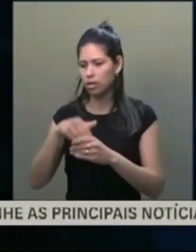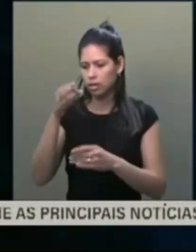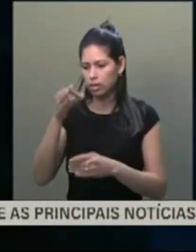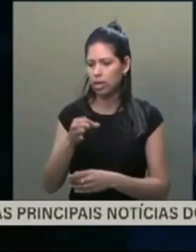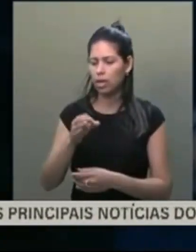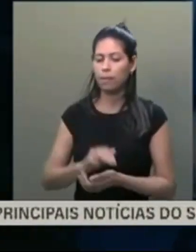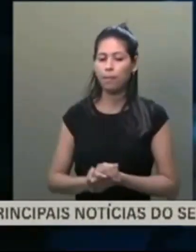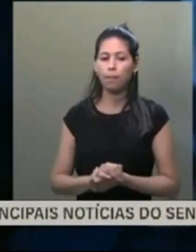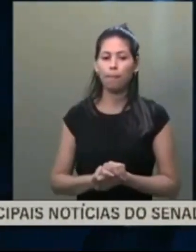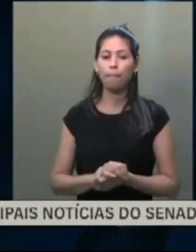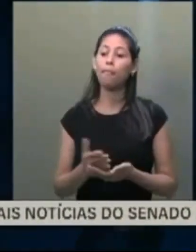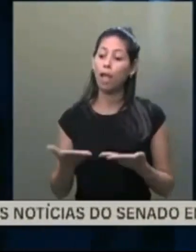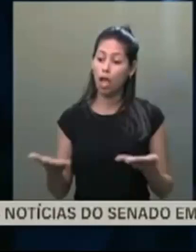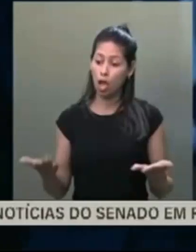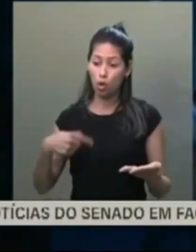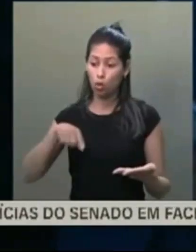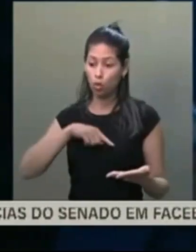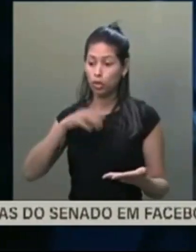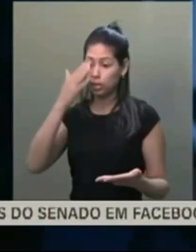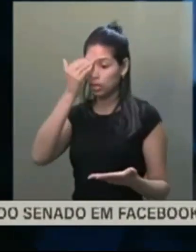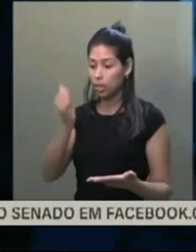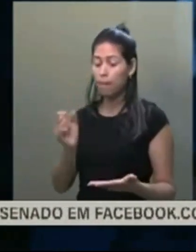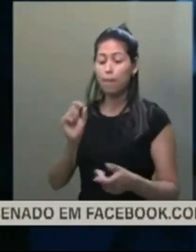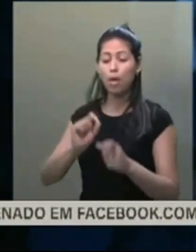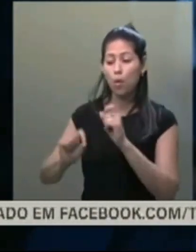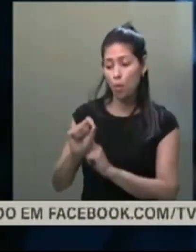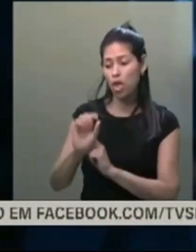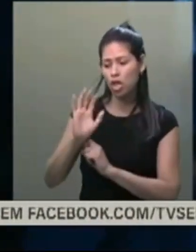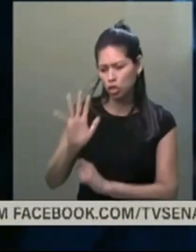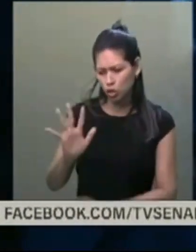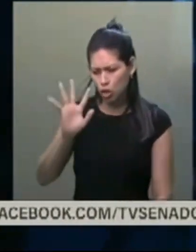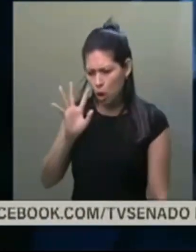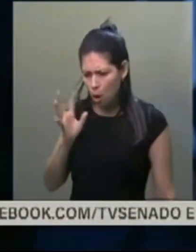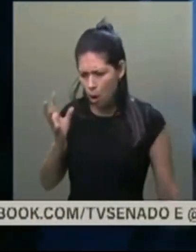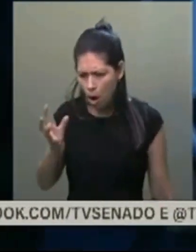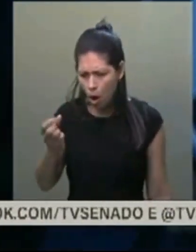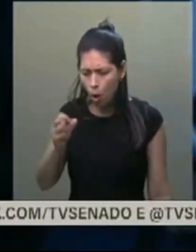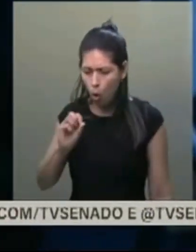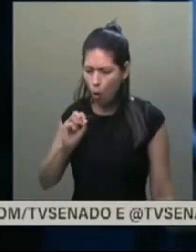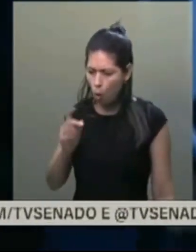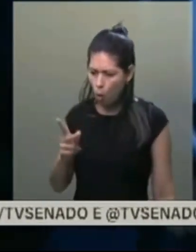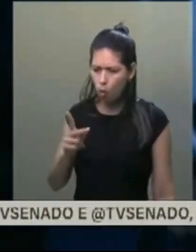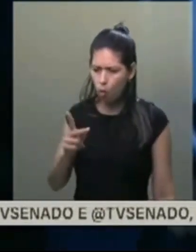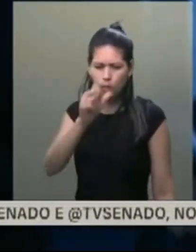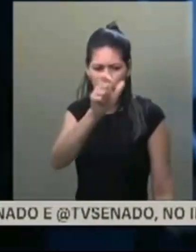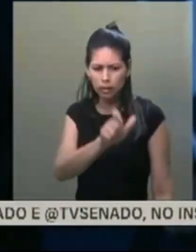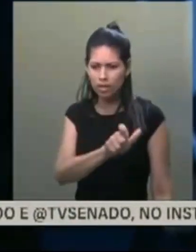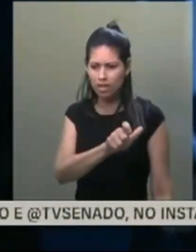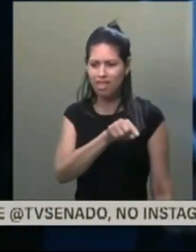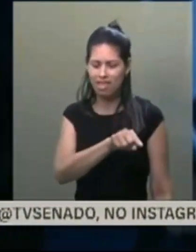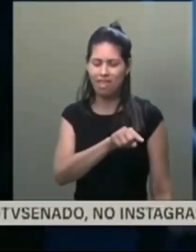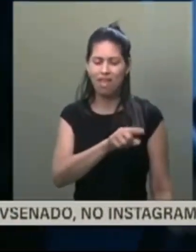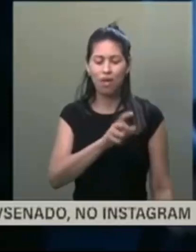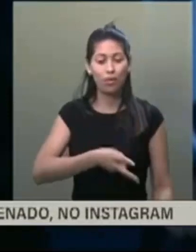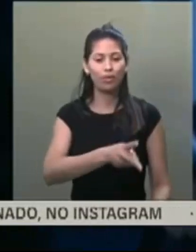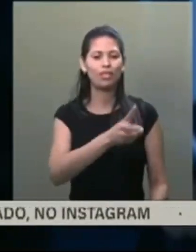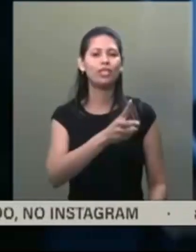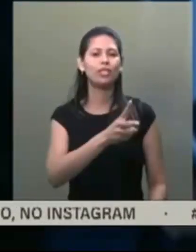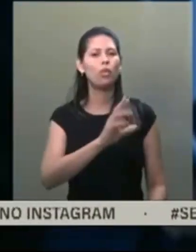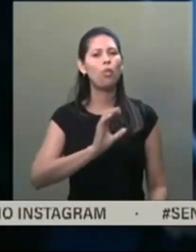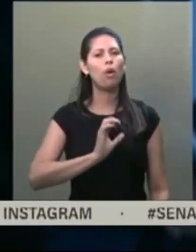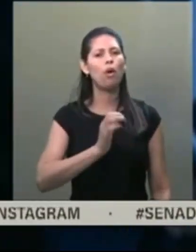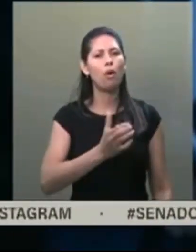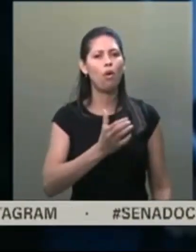para sabermos o que é exagero de um parlamentar e o que é a integridade